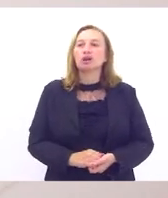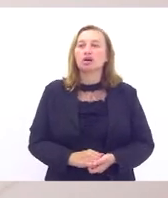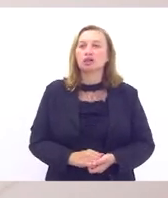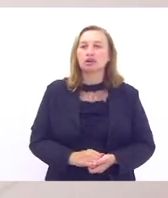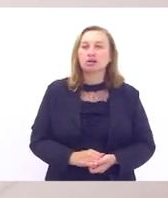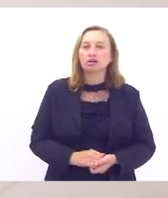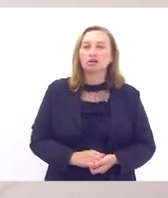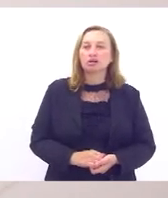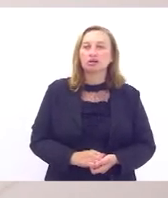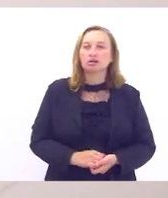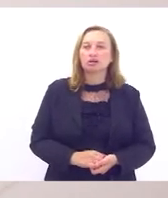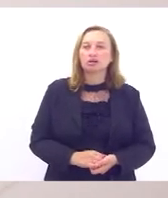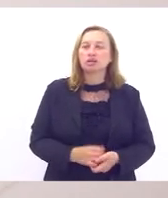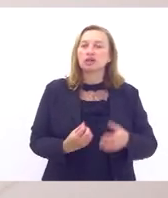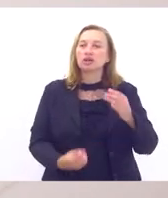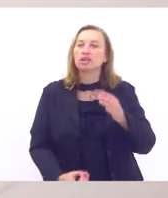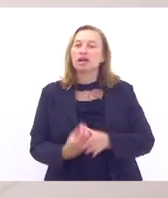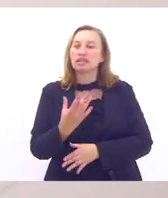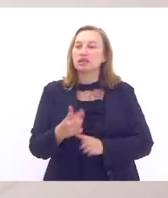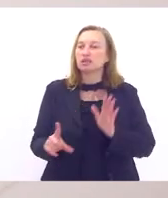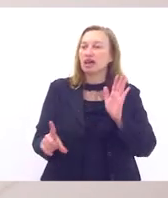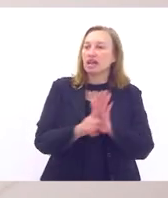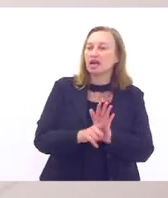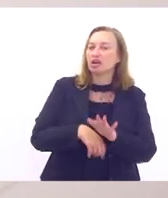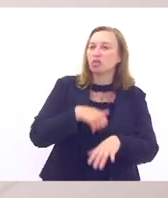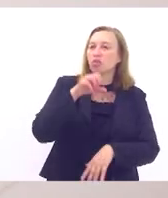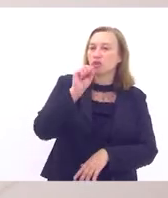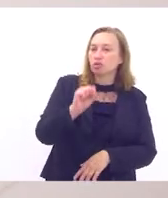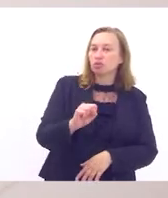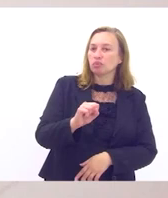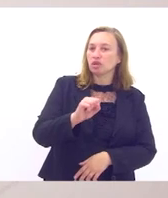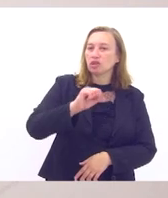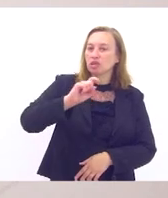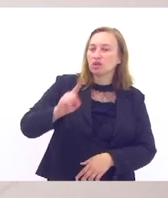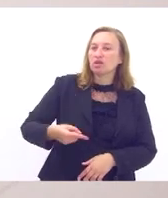a instalação da lei número